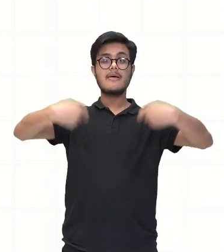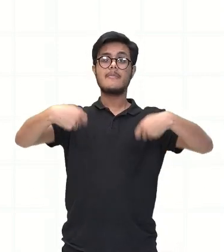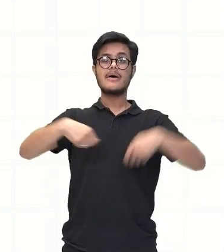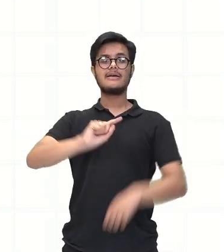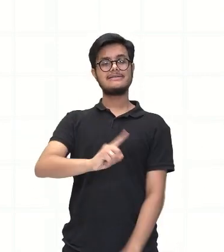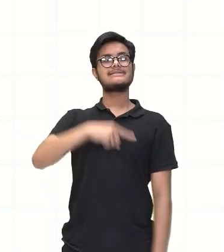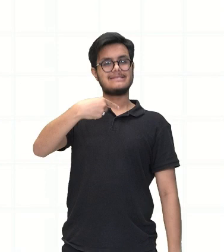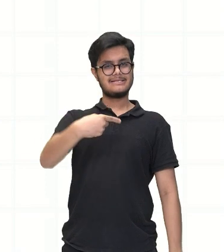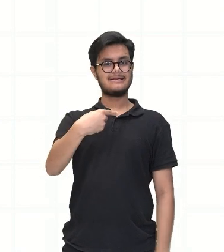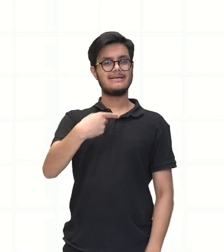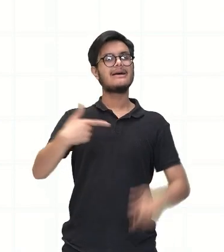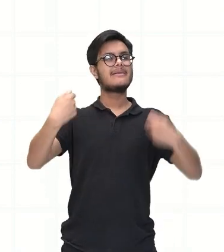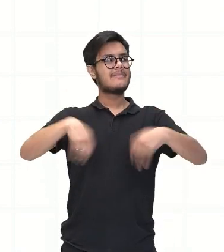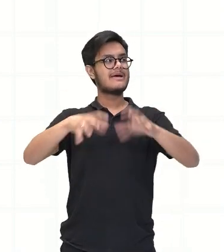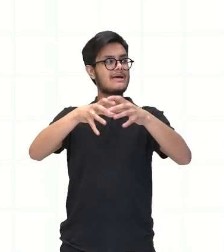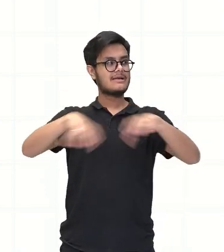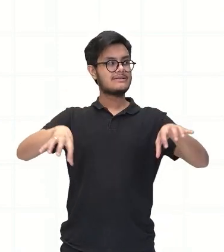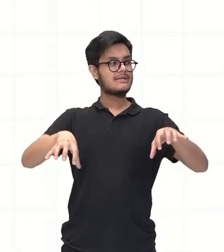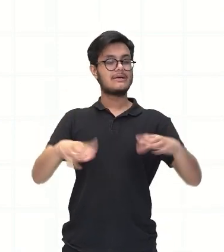anti-inflação,